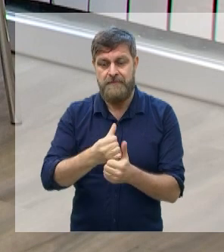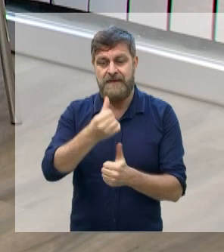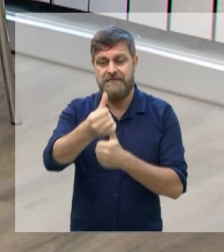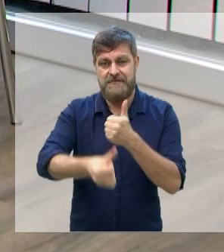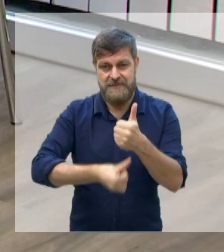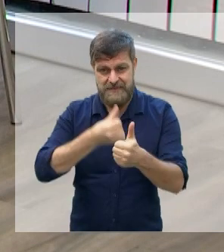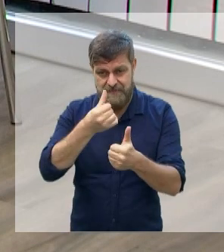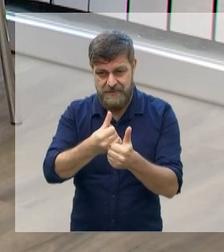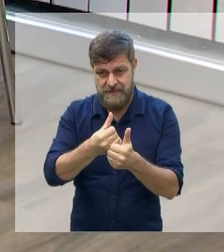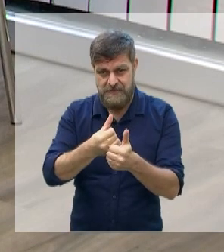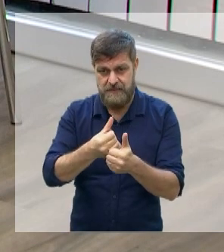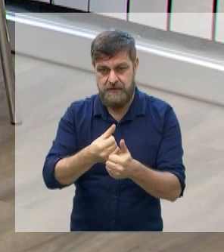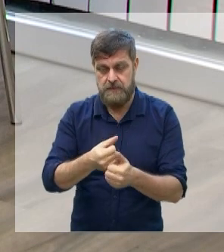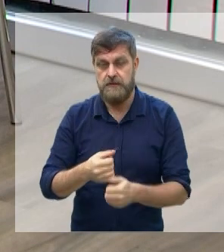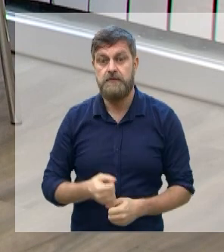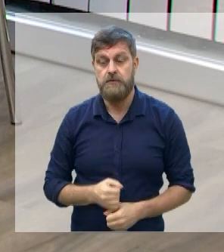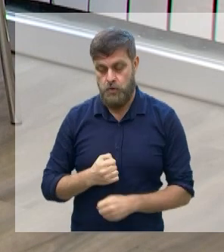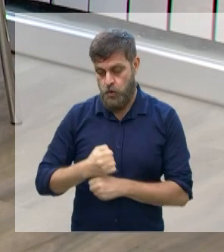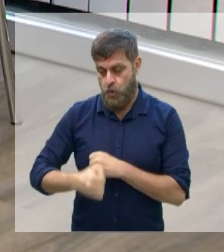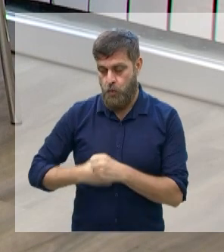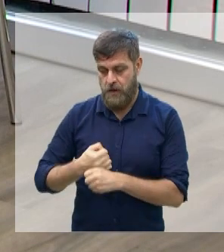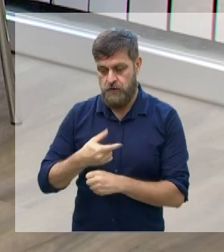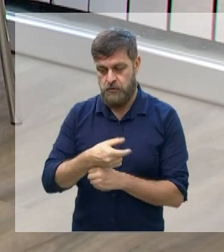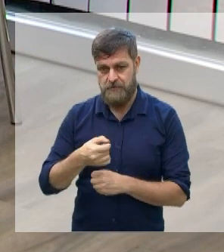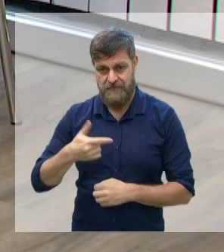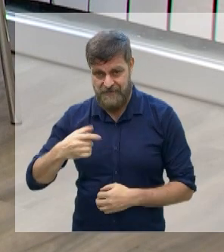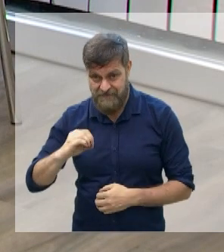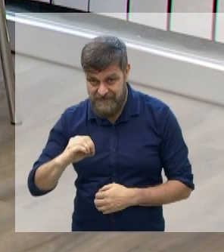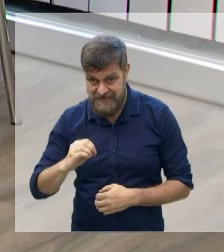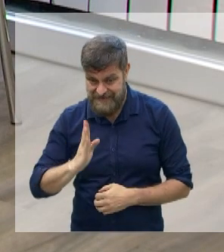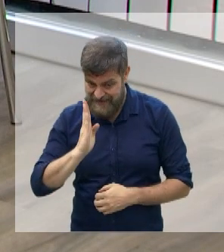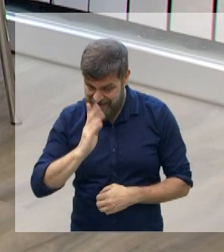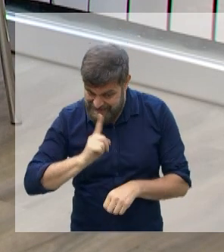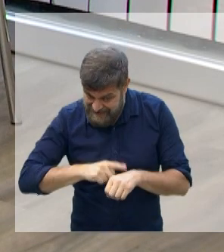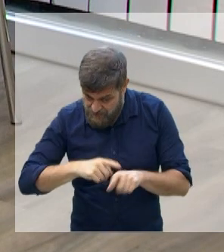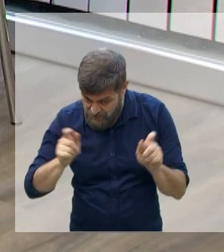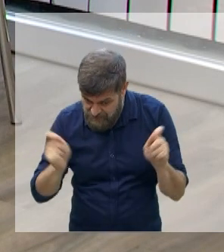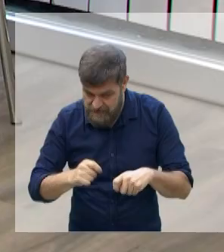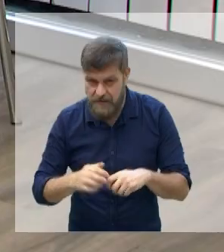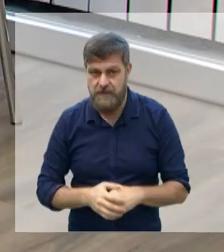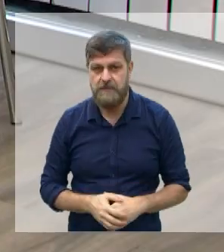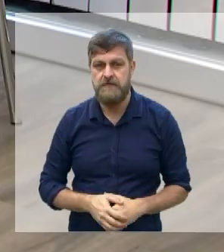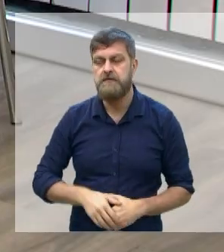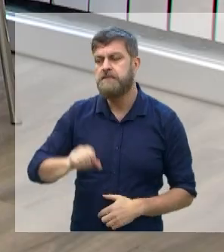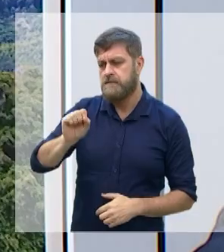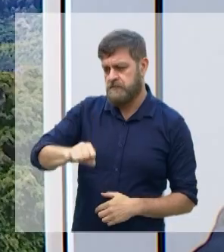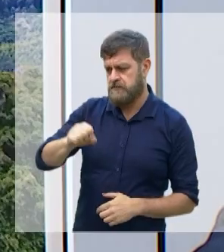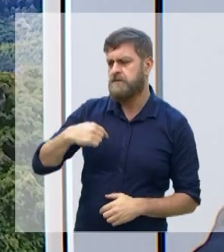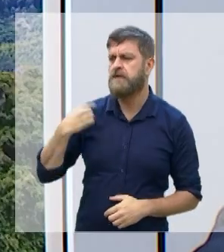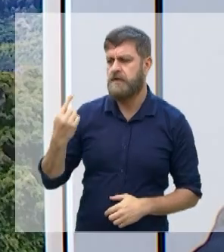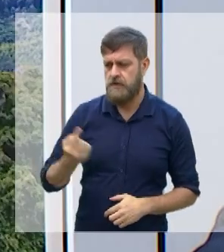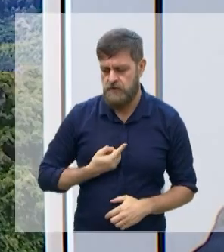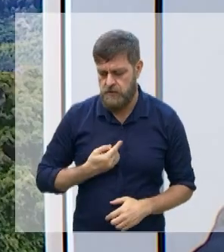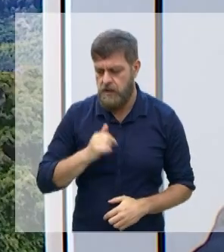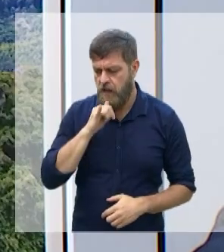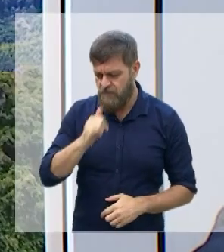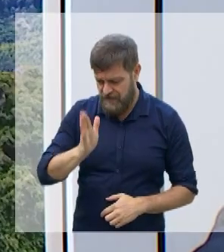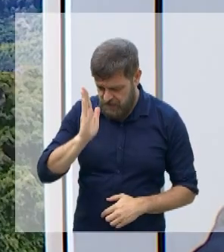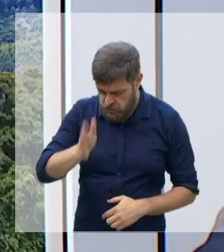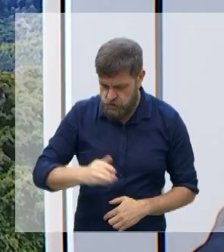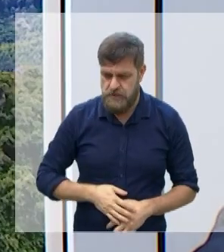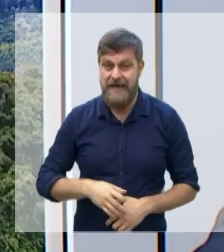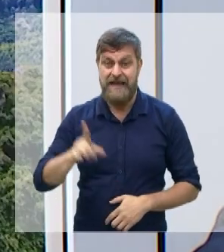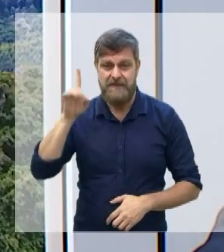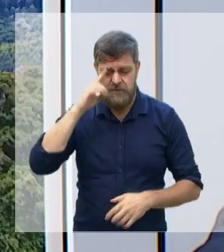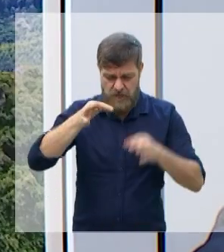prevista para o primeiro semestre de 2000 e 2010 a tempo de fazer tudo isso até lá secretário vai dar tempo nós estamos como eu disse há pouco com o cronograma